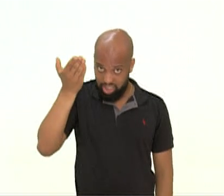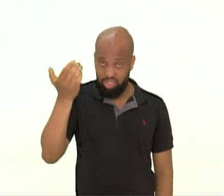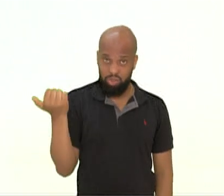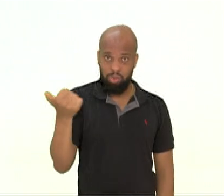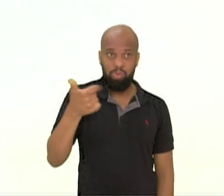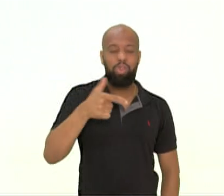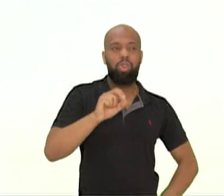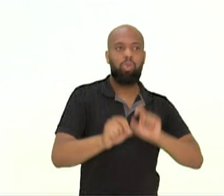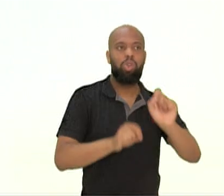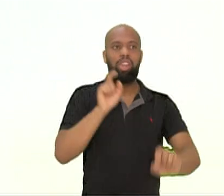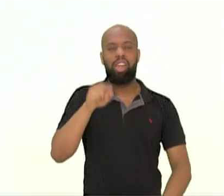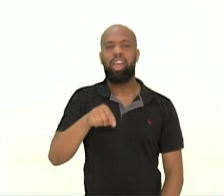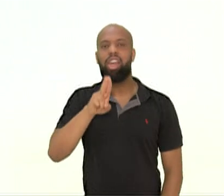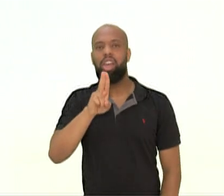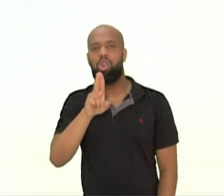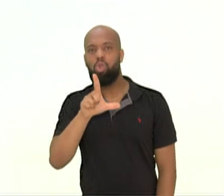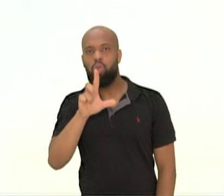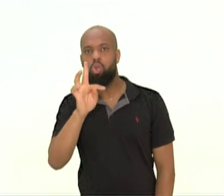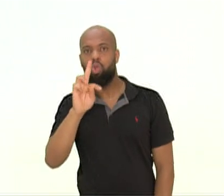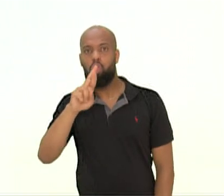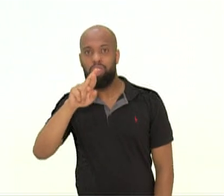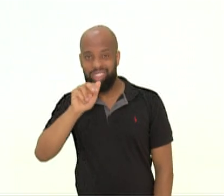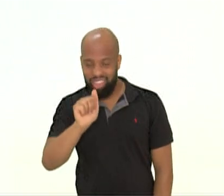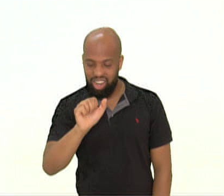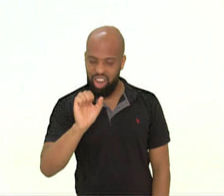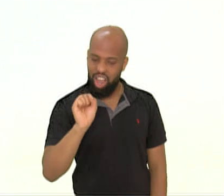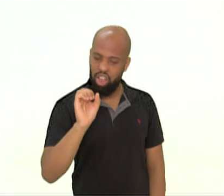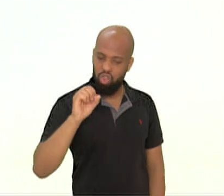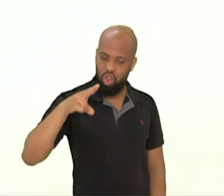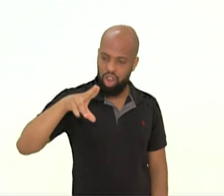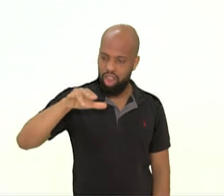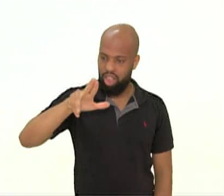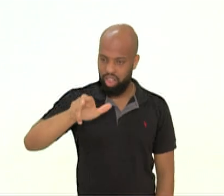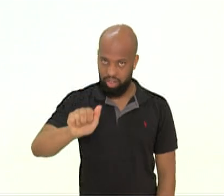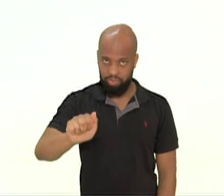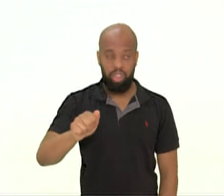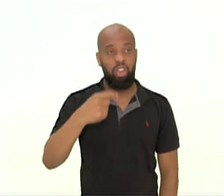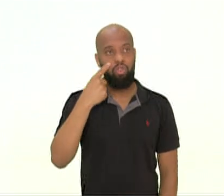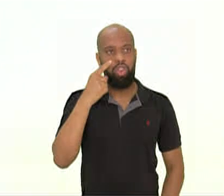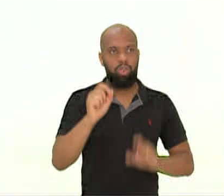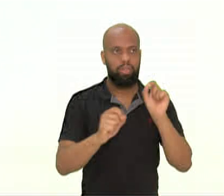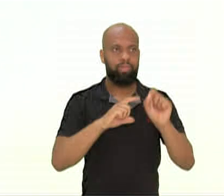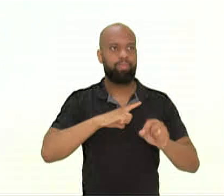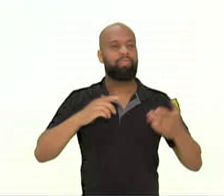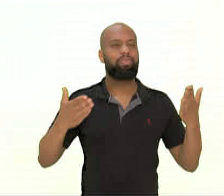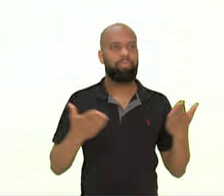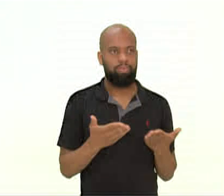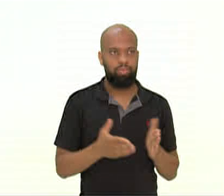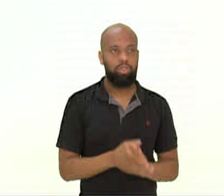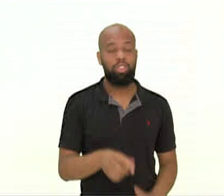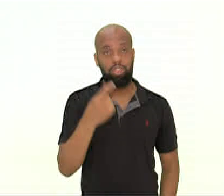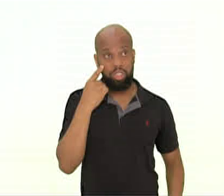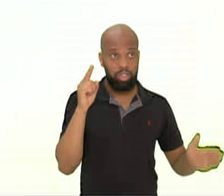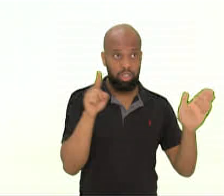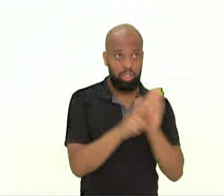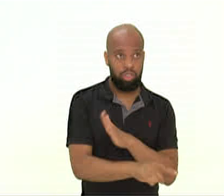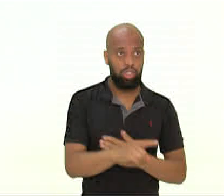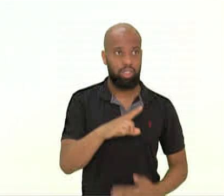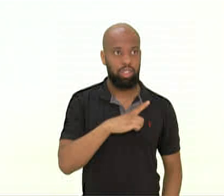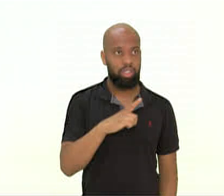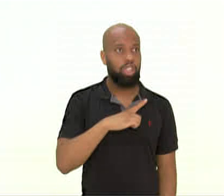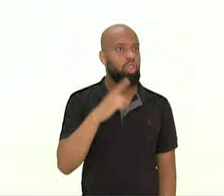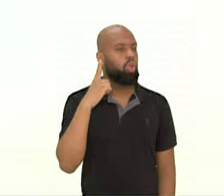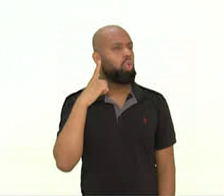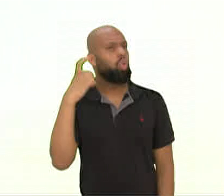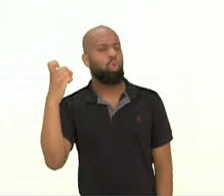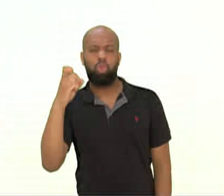como ultrassônica. Avançando ali então, olha o que temos. Um quiz. O som